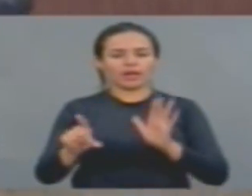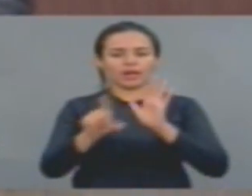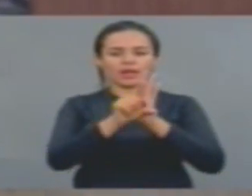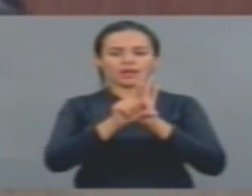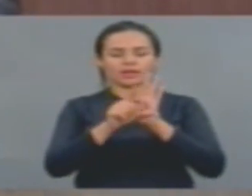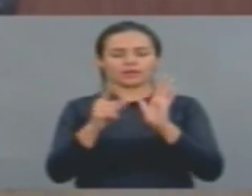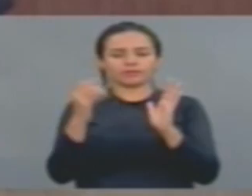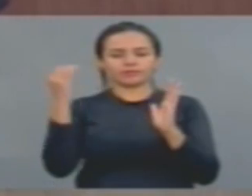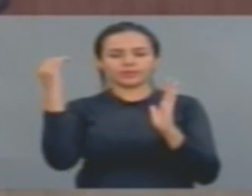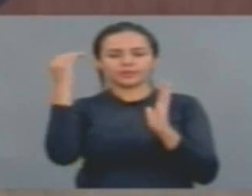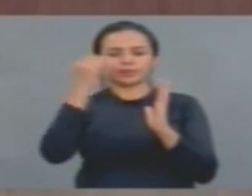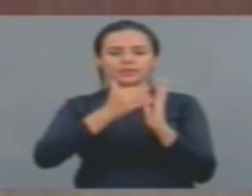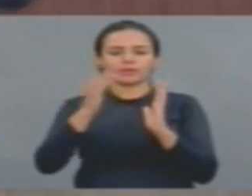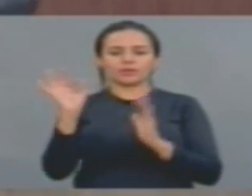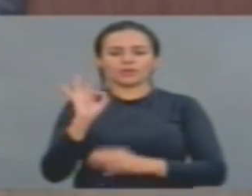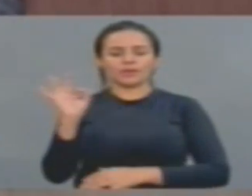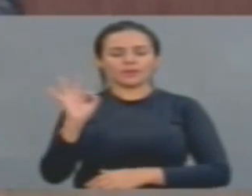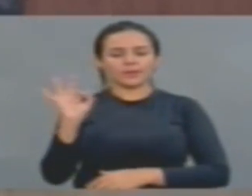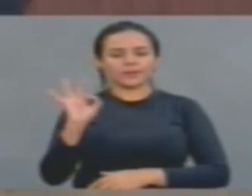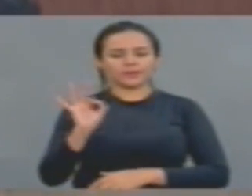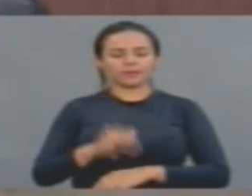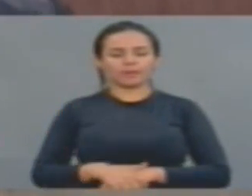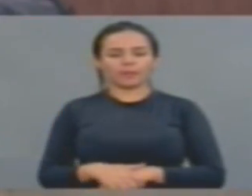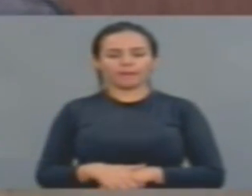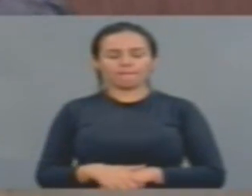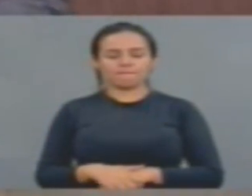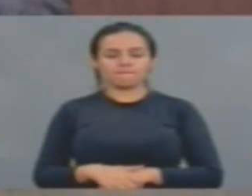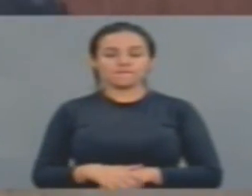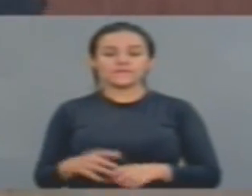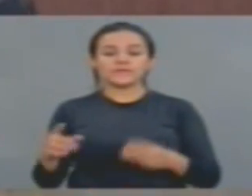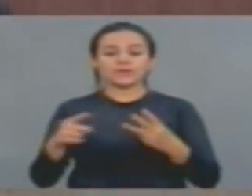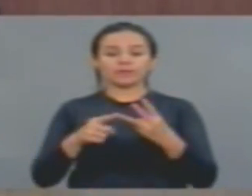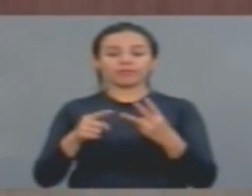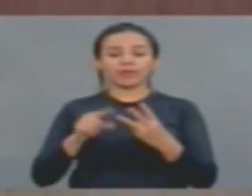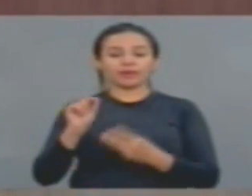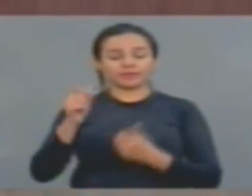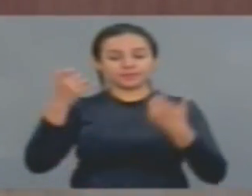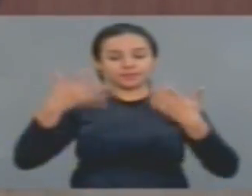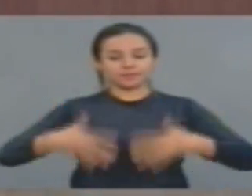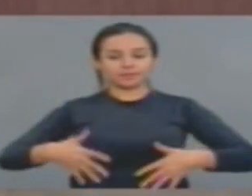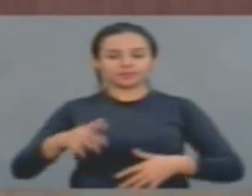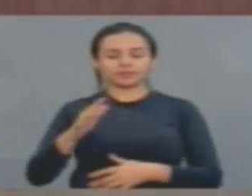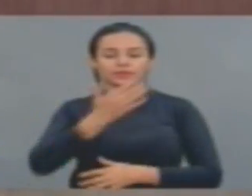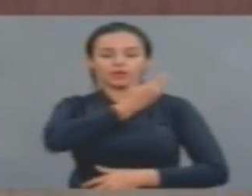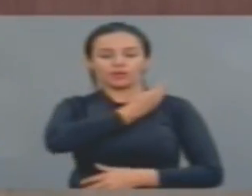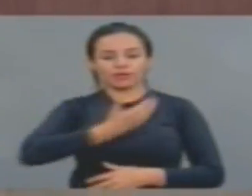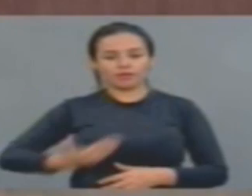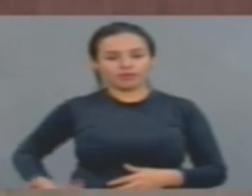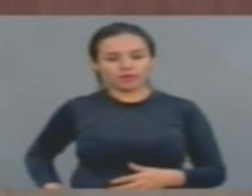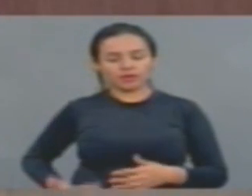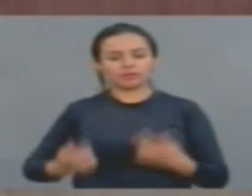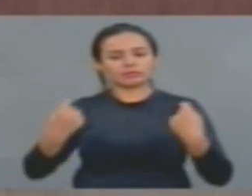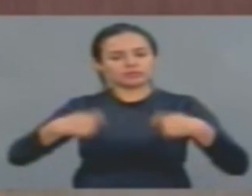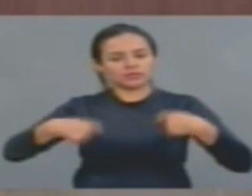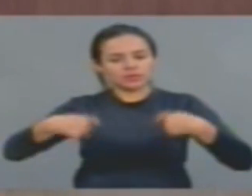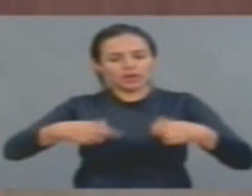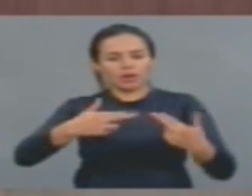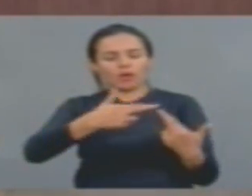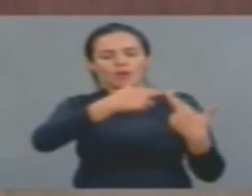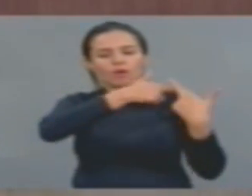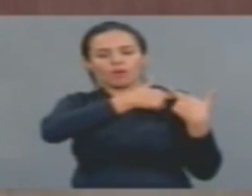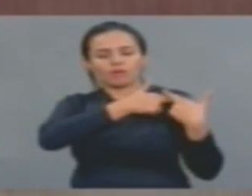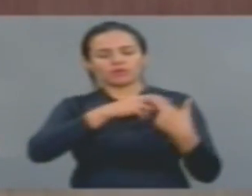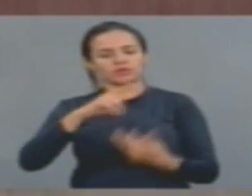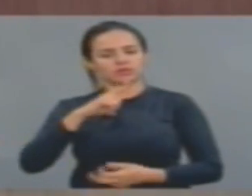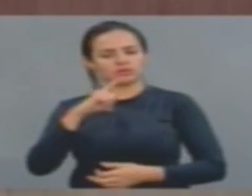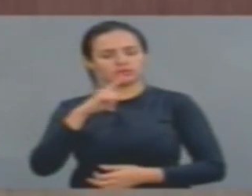lei e os parâmetros nacionais e parâmetros internacionais. E terceiro, mas o que eu quero dizer é que o governo tem uma força convocatória. O governo